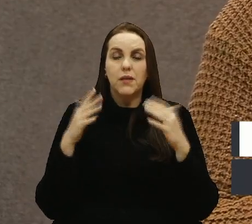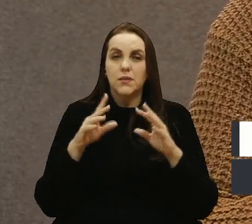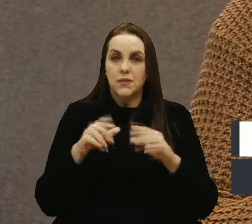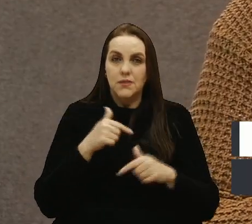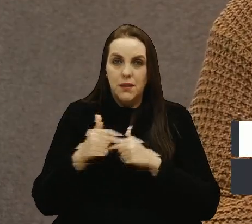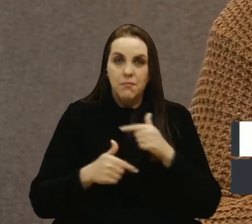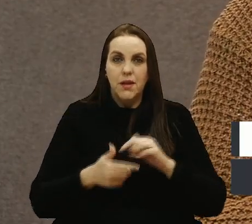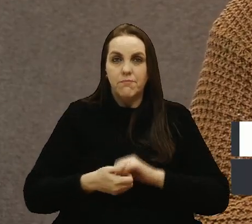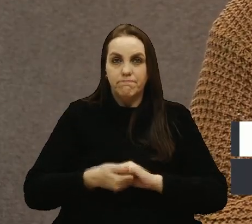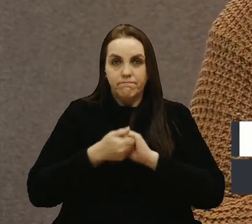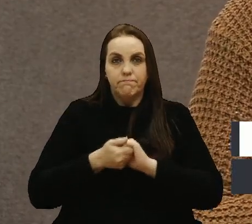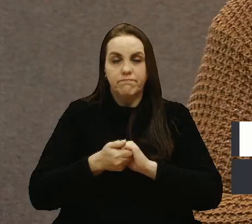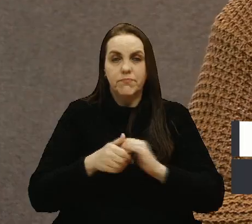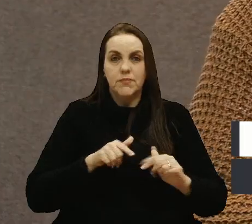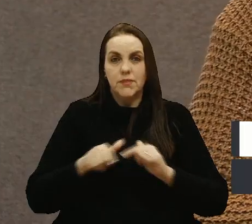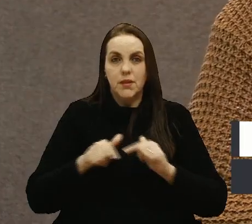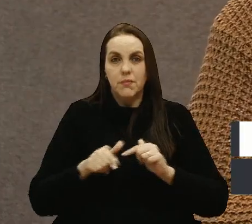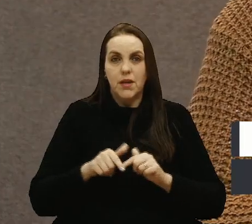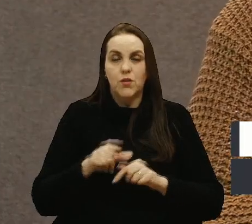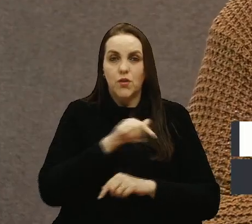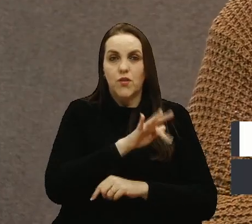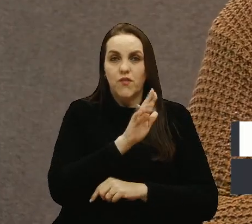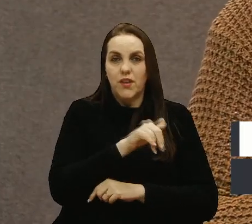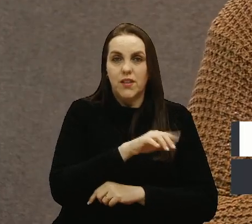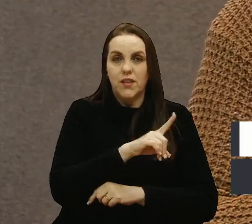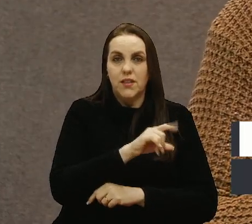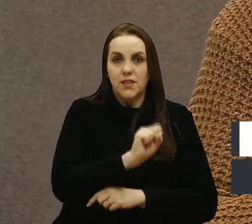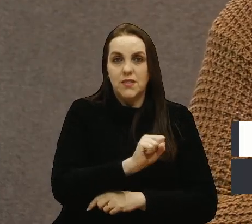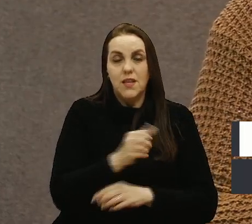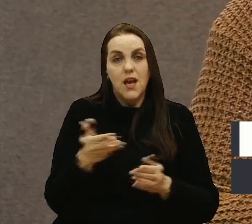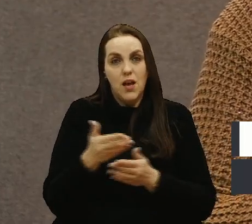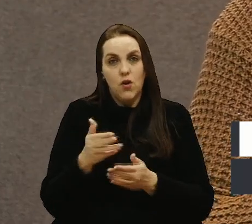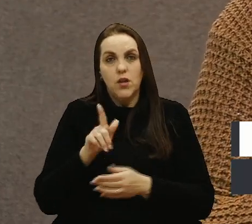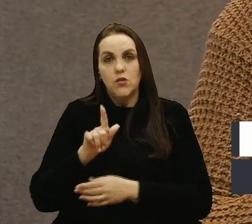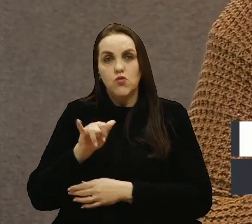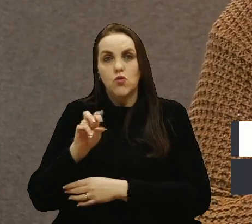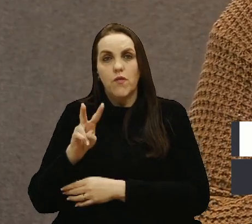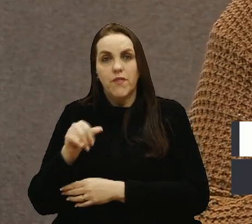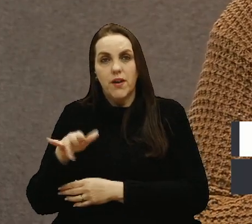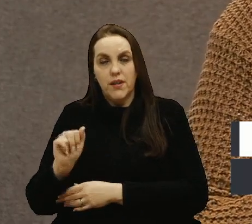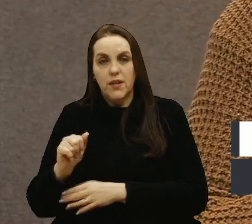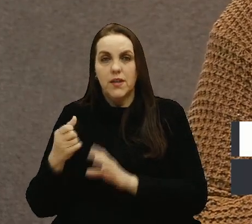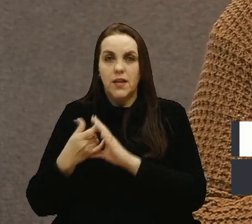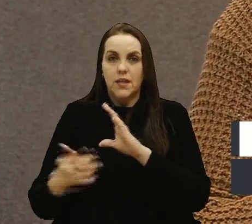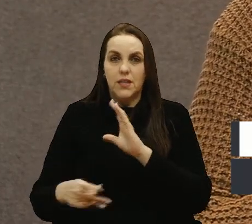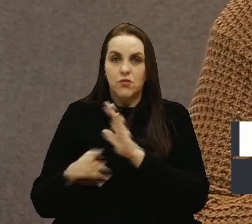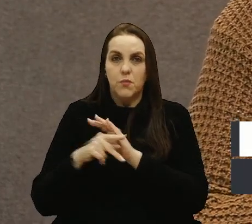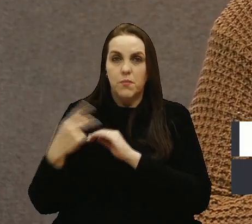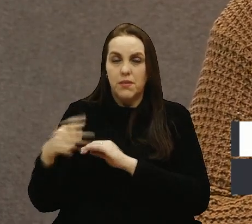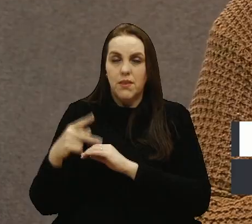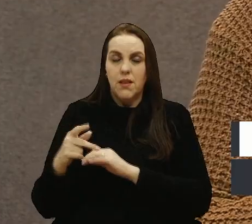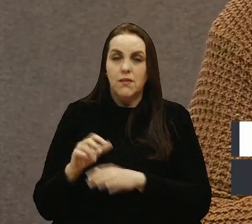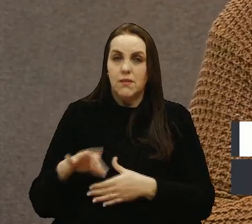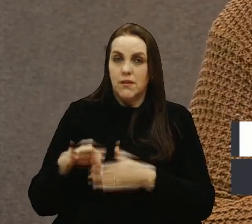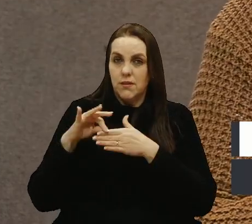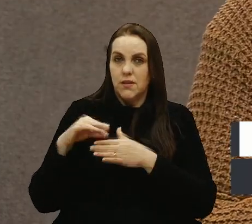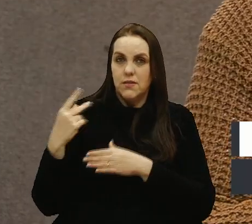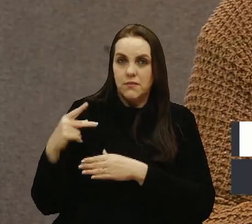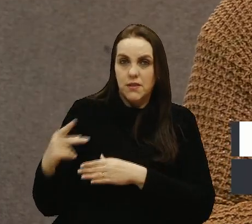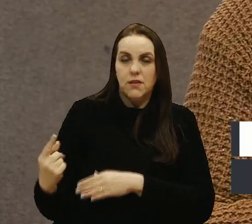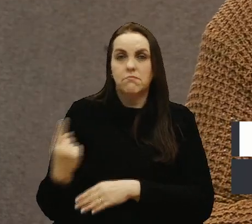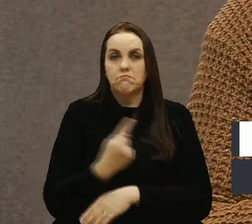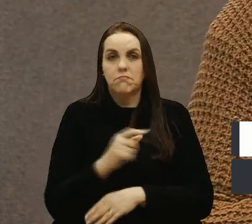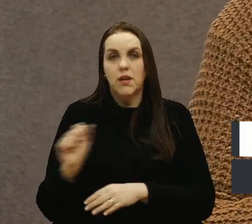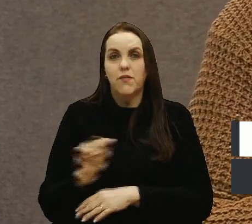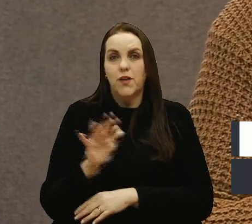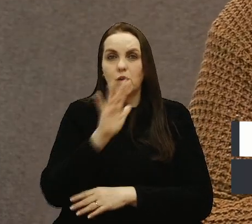desenvolvido pelo Fernandes, e agora, certamente, o Giovanni vem com suas características, com o seu comando, para